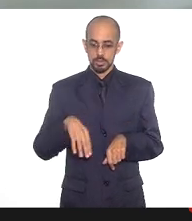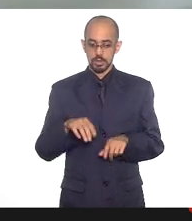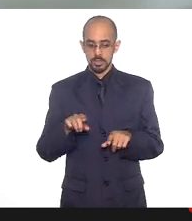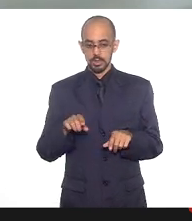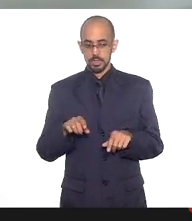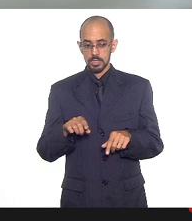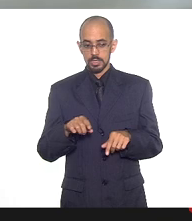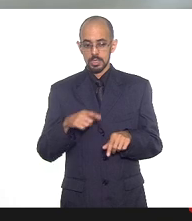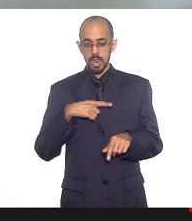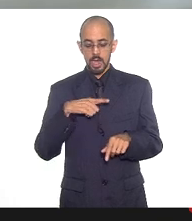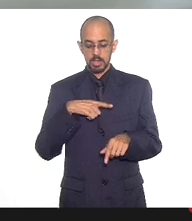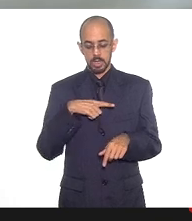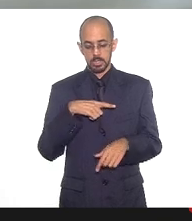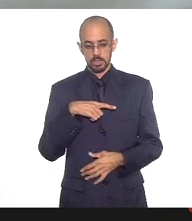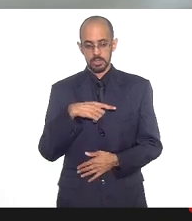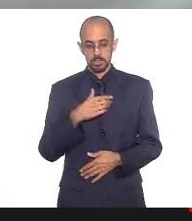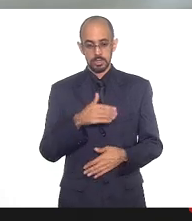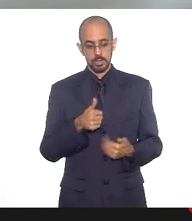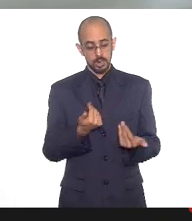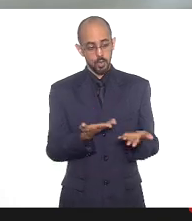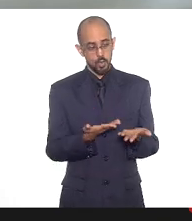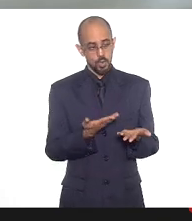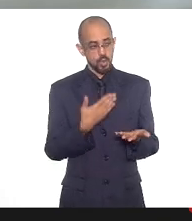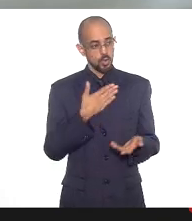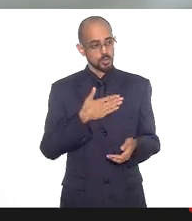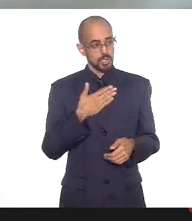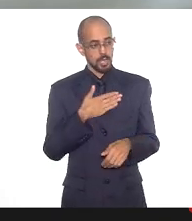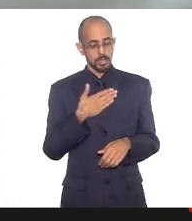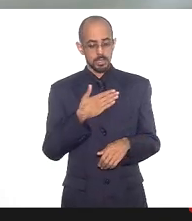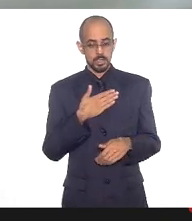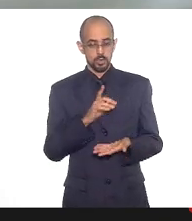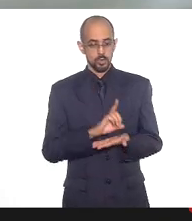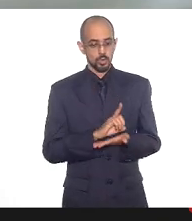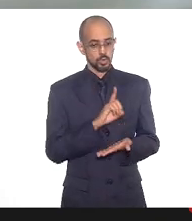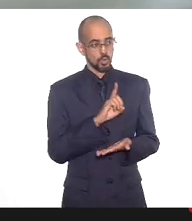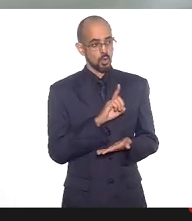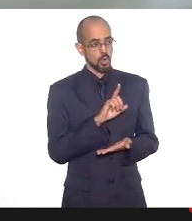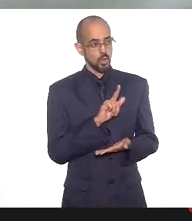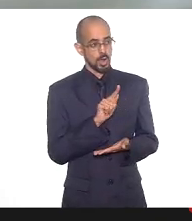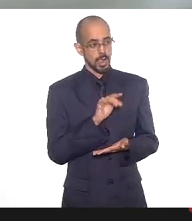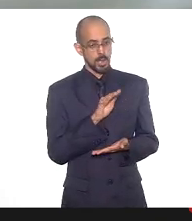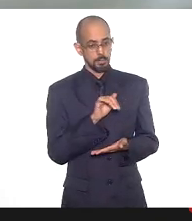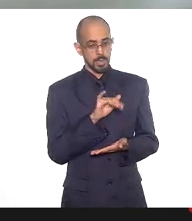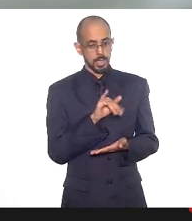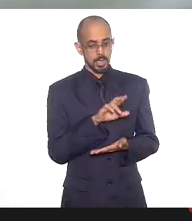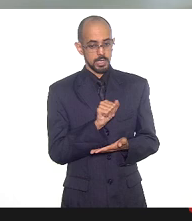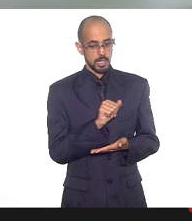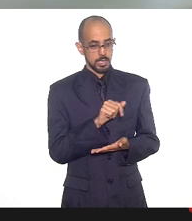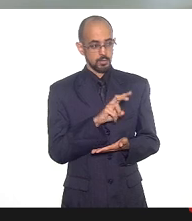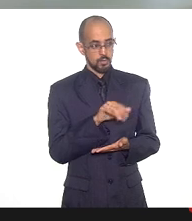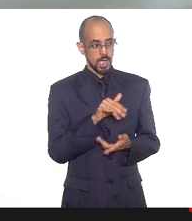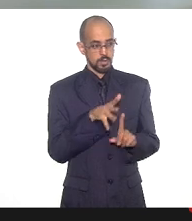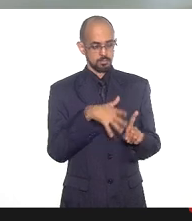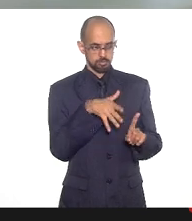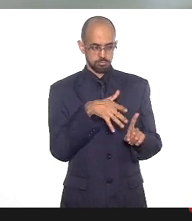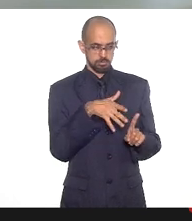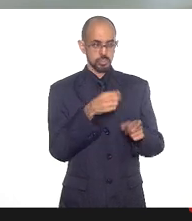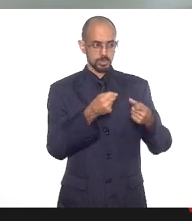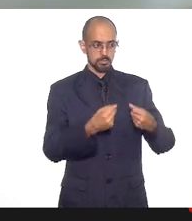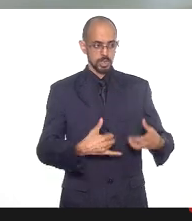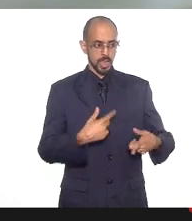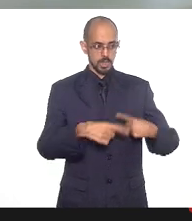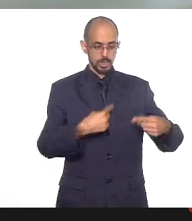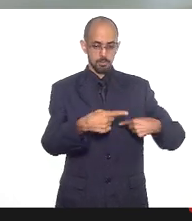doutor Gadelha, já que vai ser o que vai falar em seguida, também